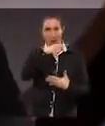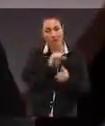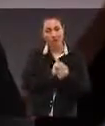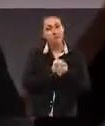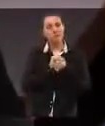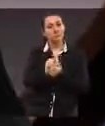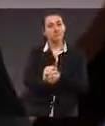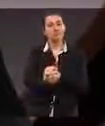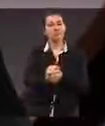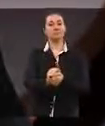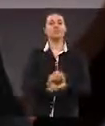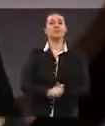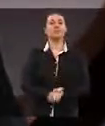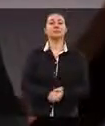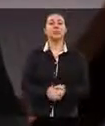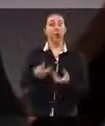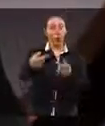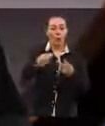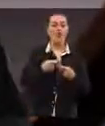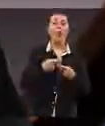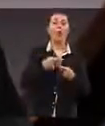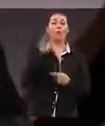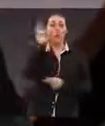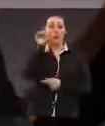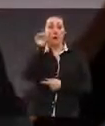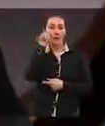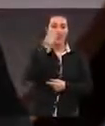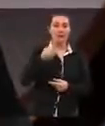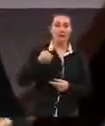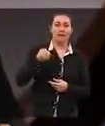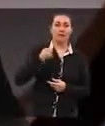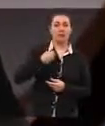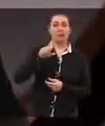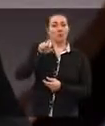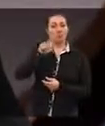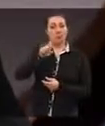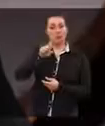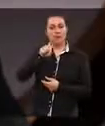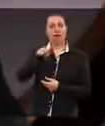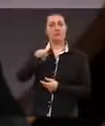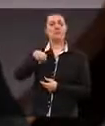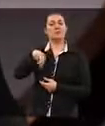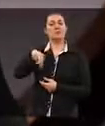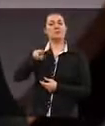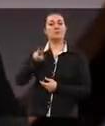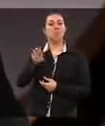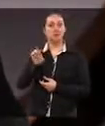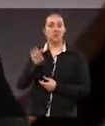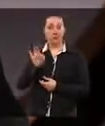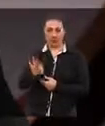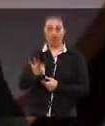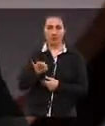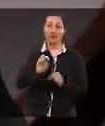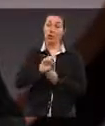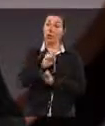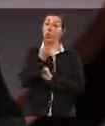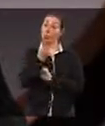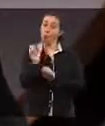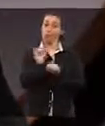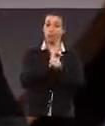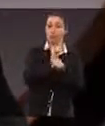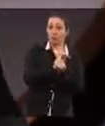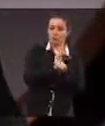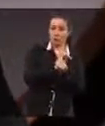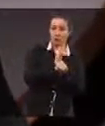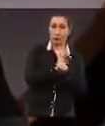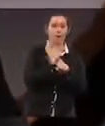companhia e te convido para que você continue acompanhando sempre a nossa programação da TV Câmara através do canal 10 da NET ou